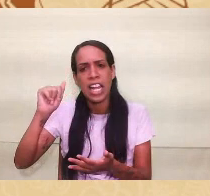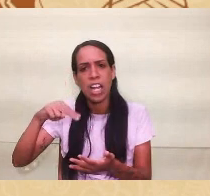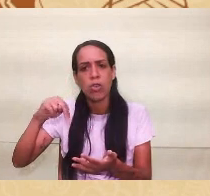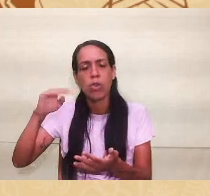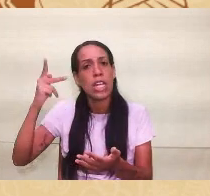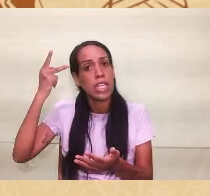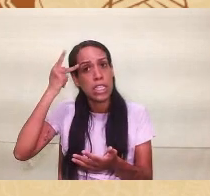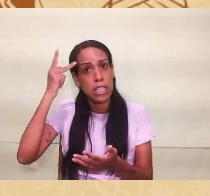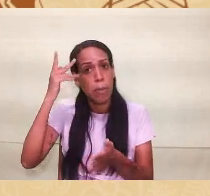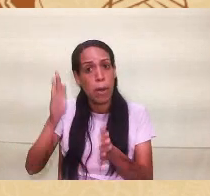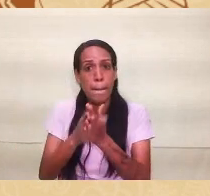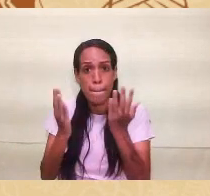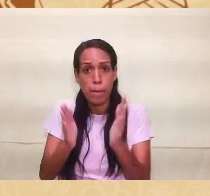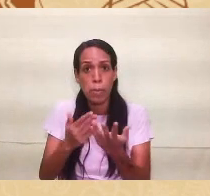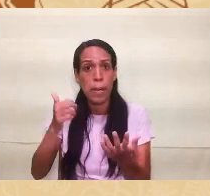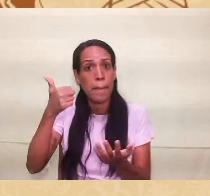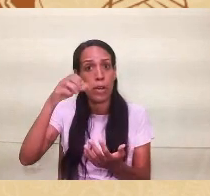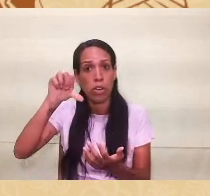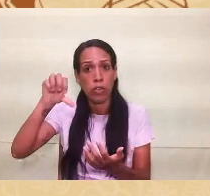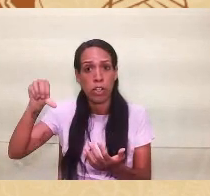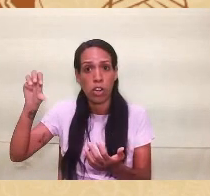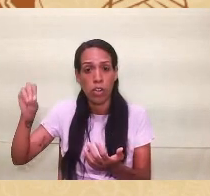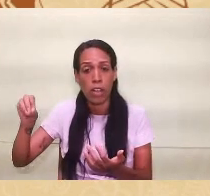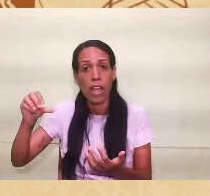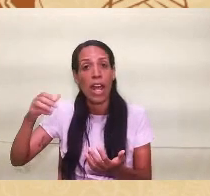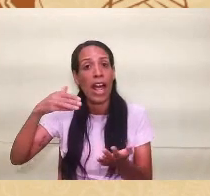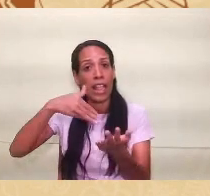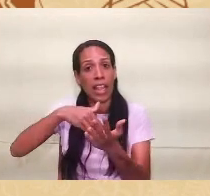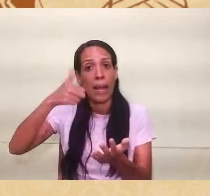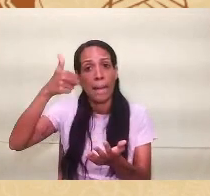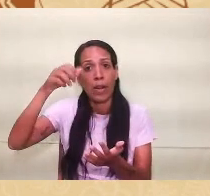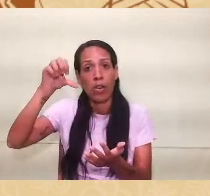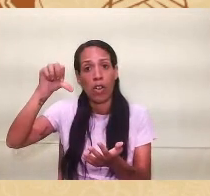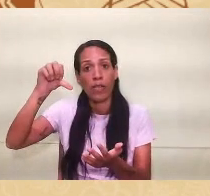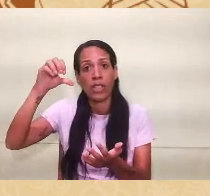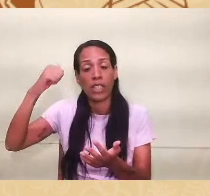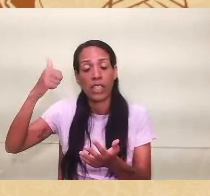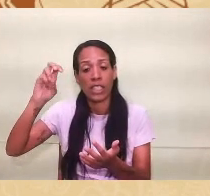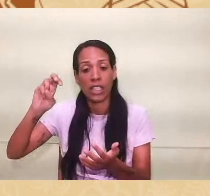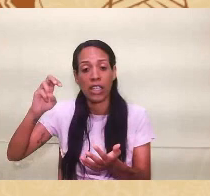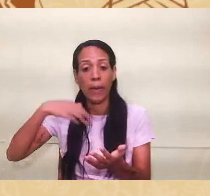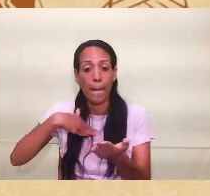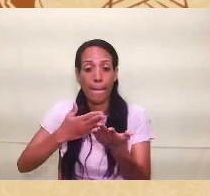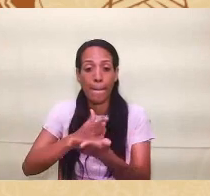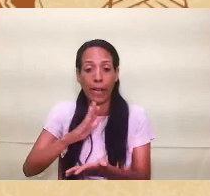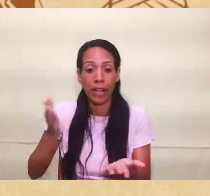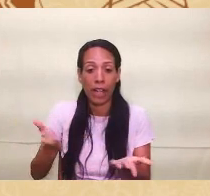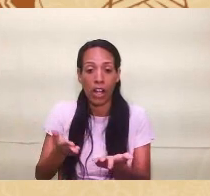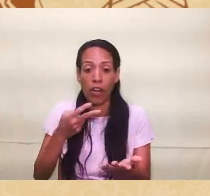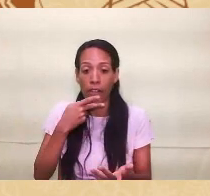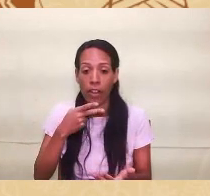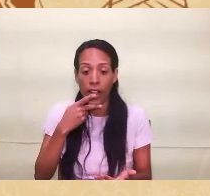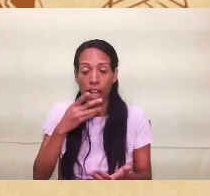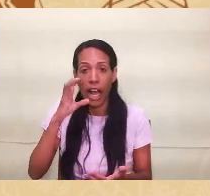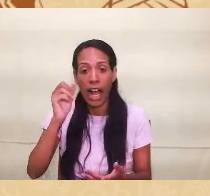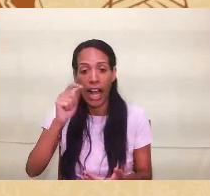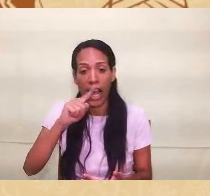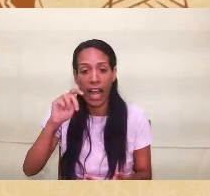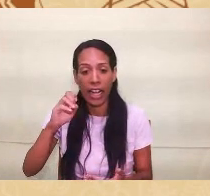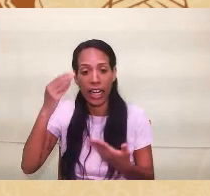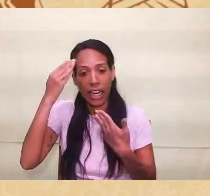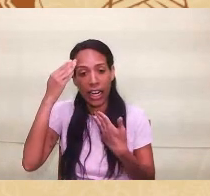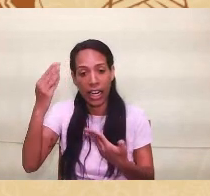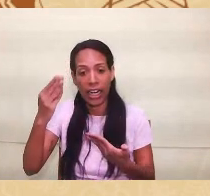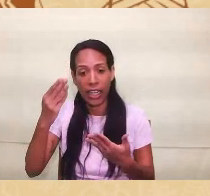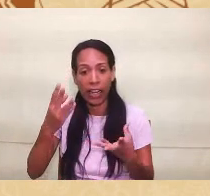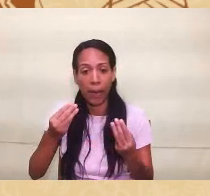Pobreza, 1990 a 1915. Vou passar então a fala para você, Kazé, e agradecer muito